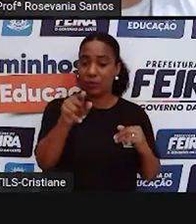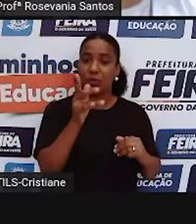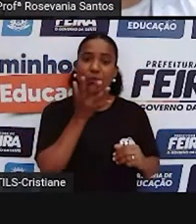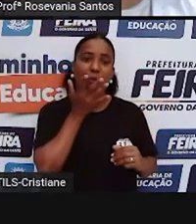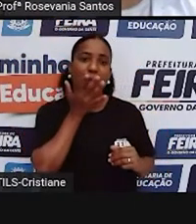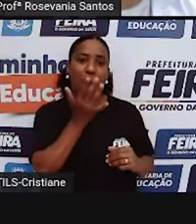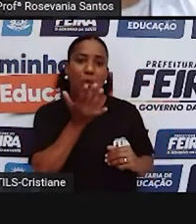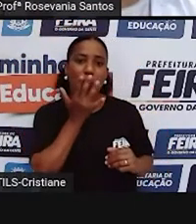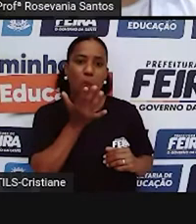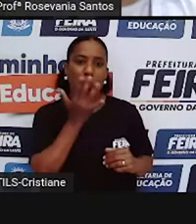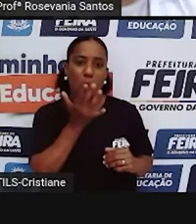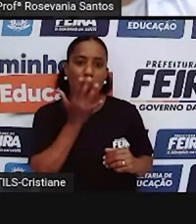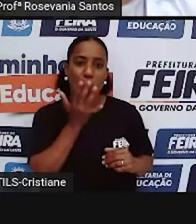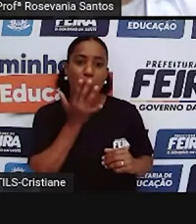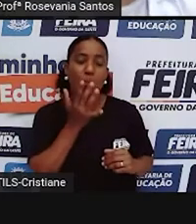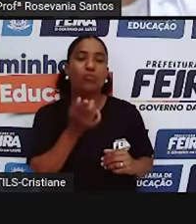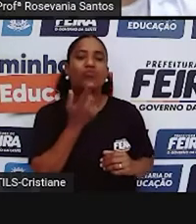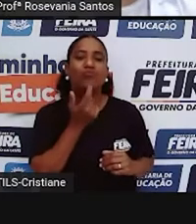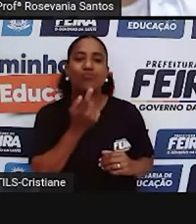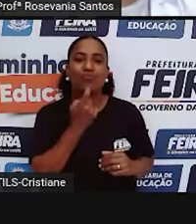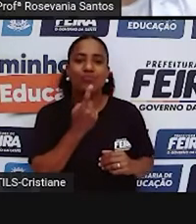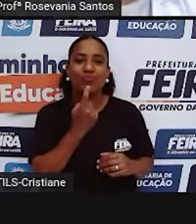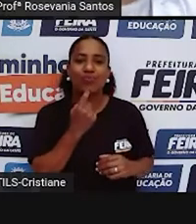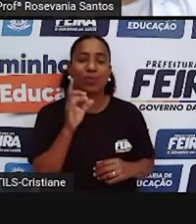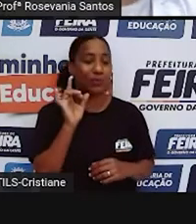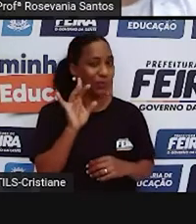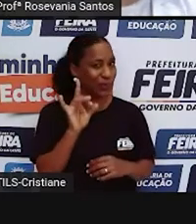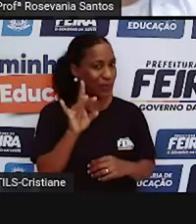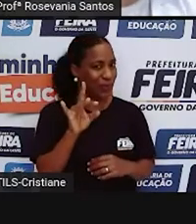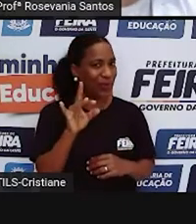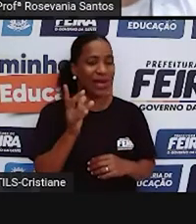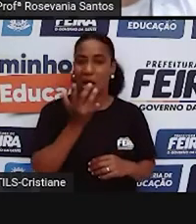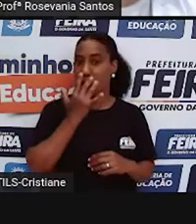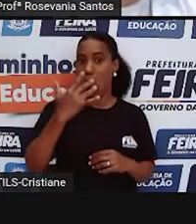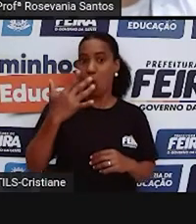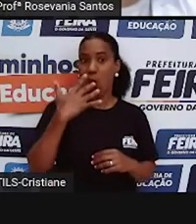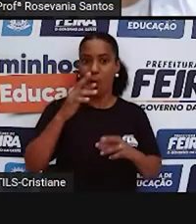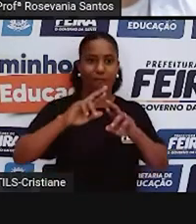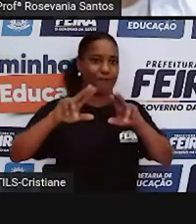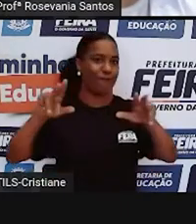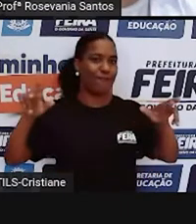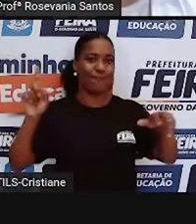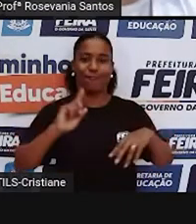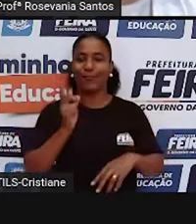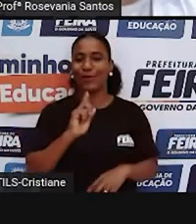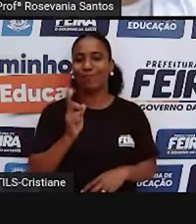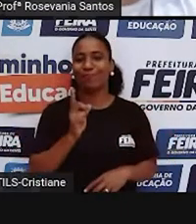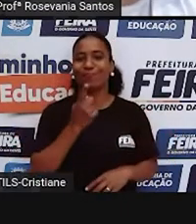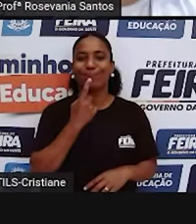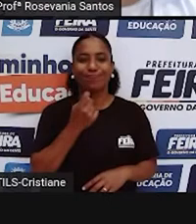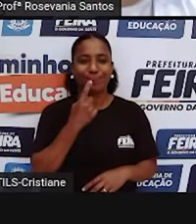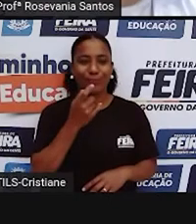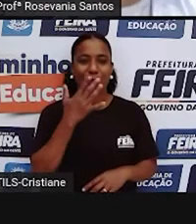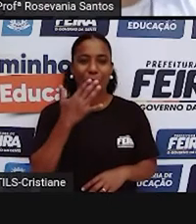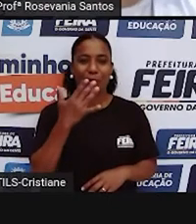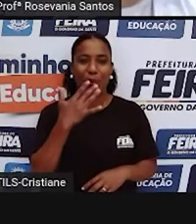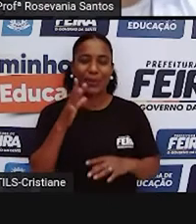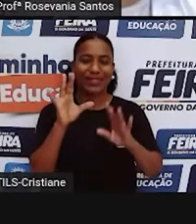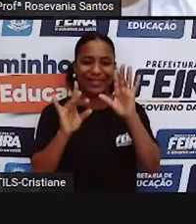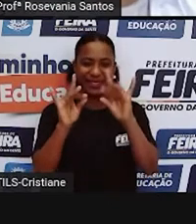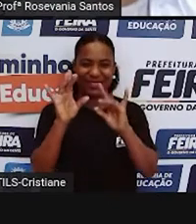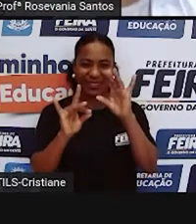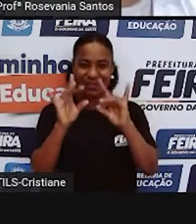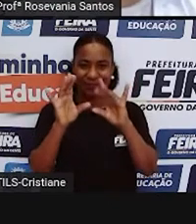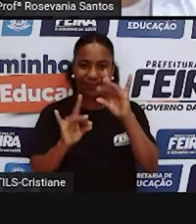essa variedade, essa paleta de cores, né, que a gente tem hoje. Então, eles usavam muitos elementos que tinham. E aí, eles iam traçando